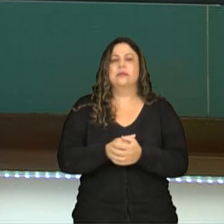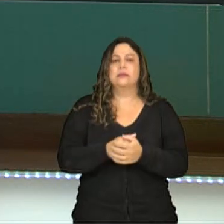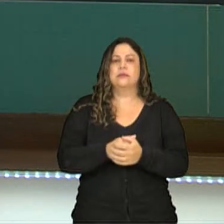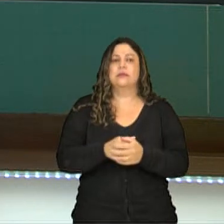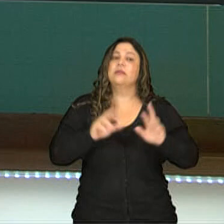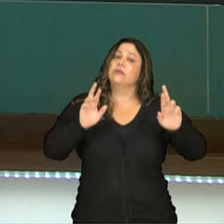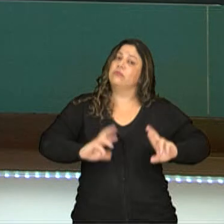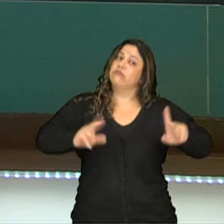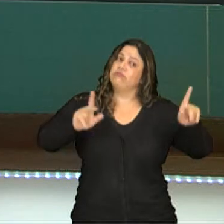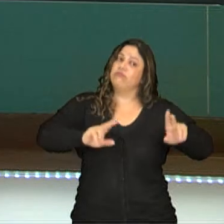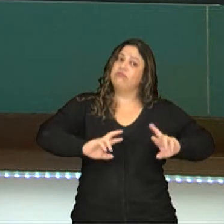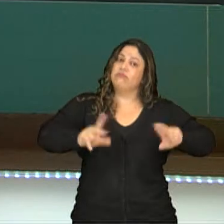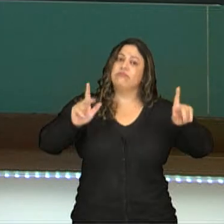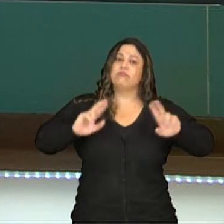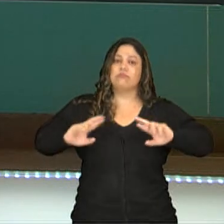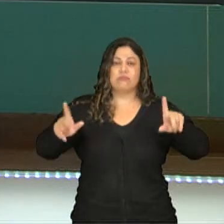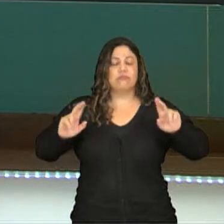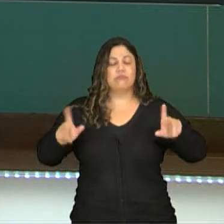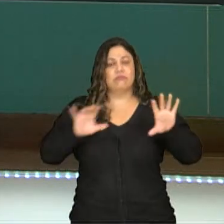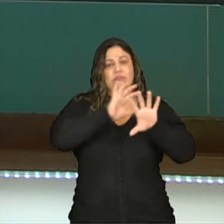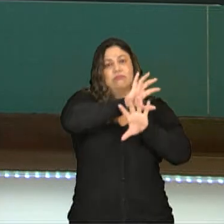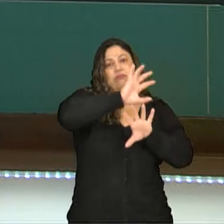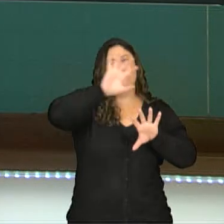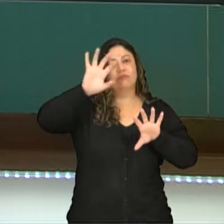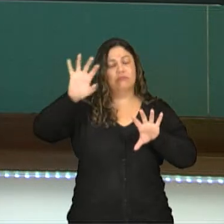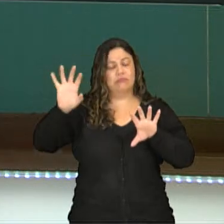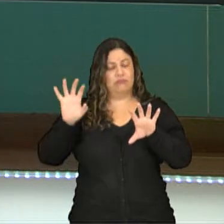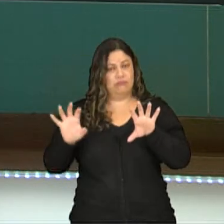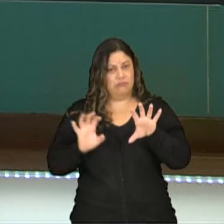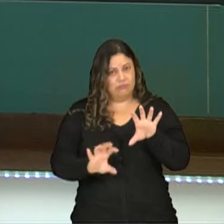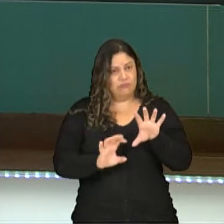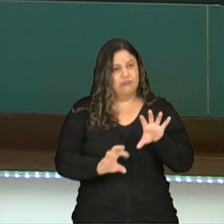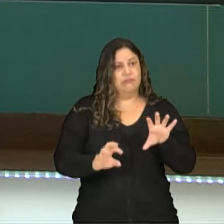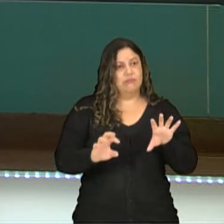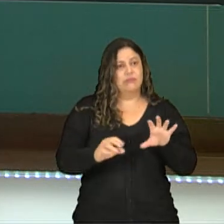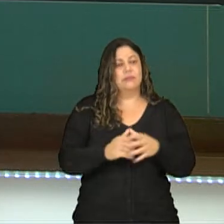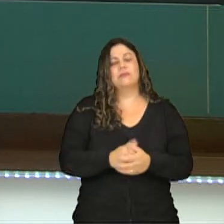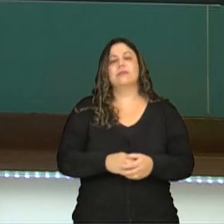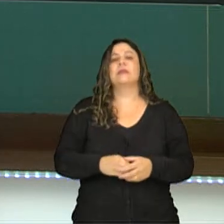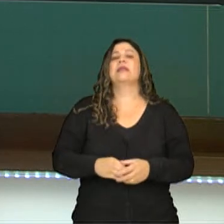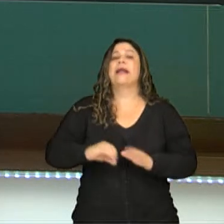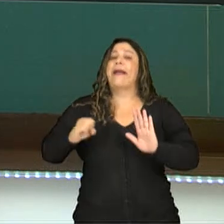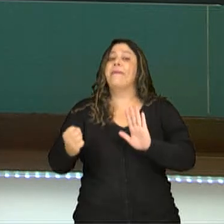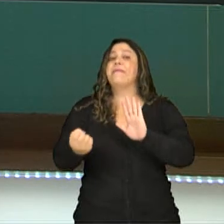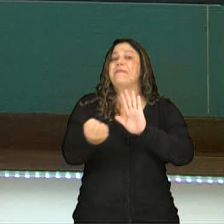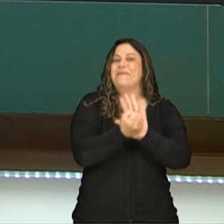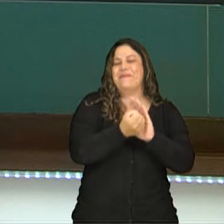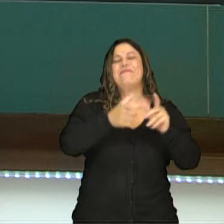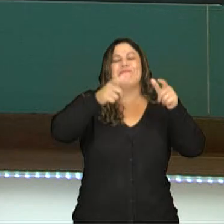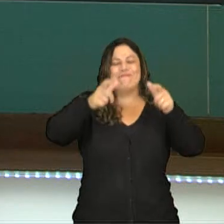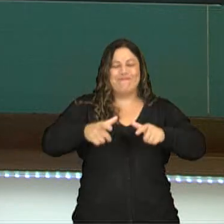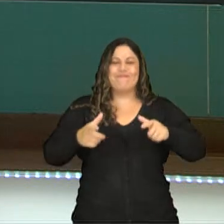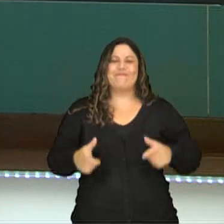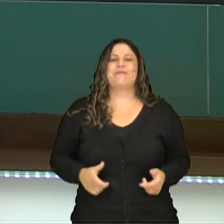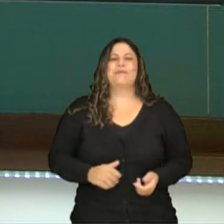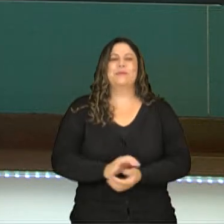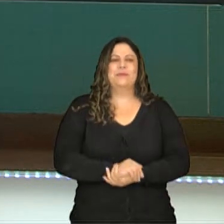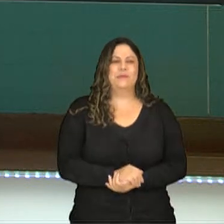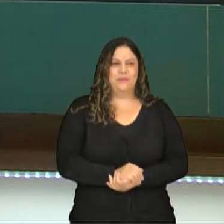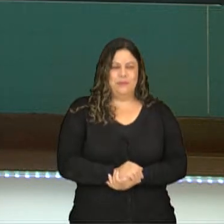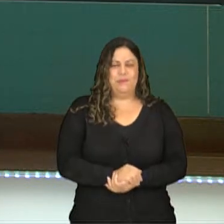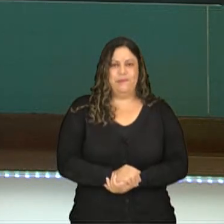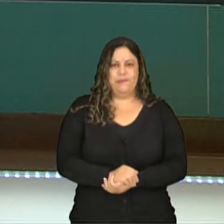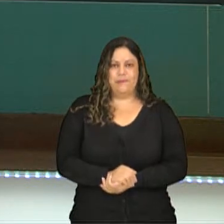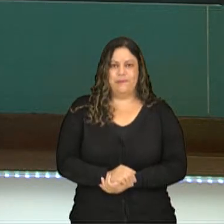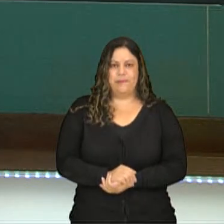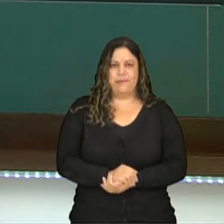das diferenças, as diferenças regionais que ficam latentes ali e marcam aquele local, tá? Então